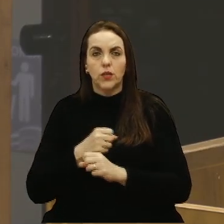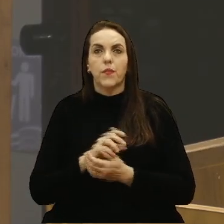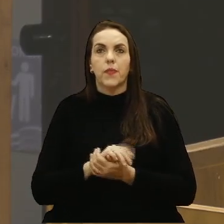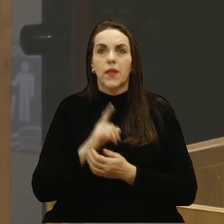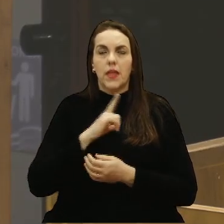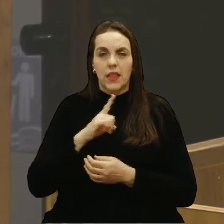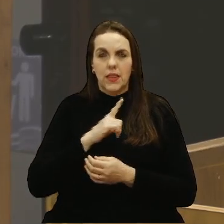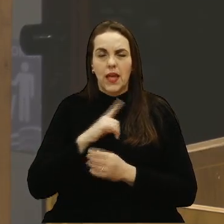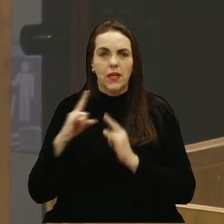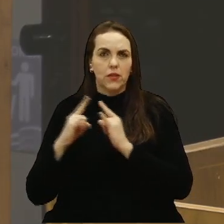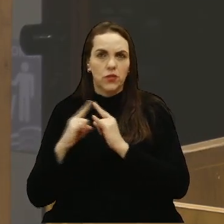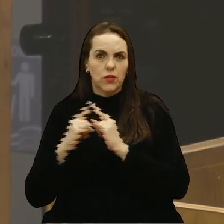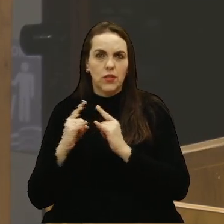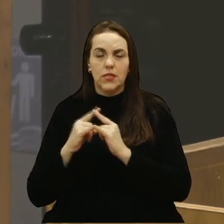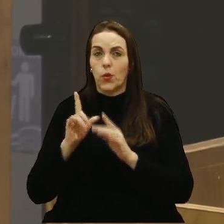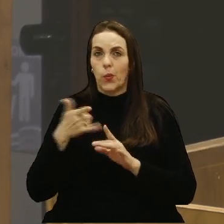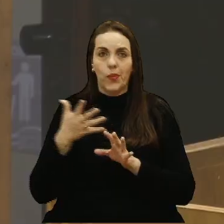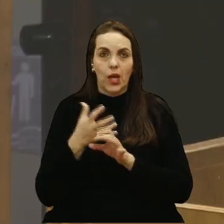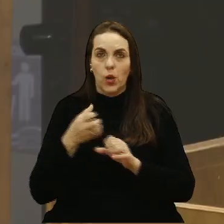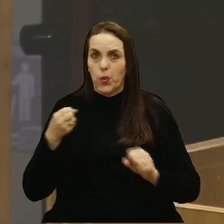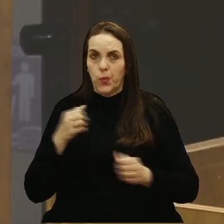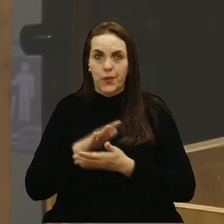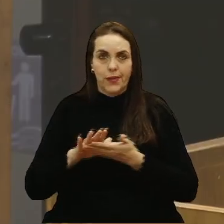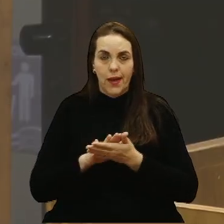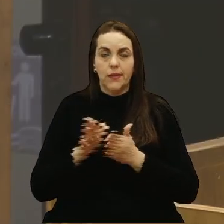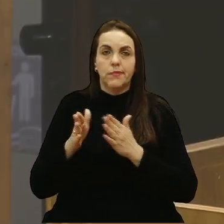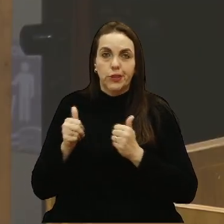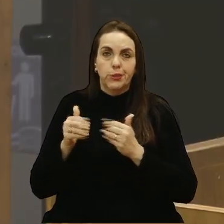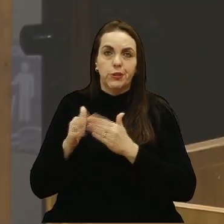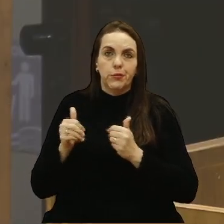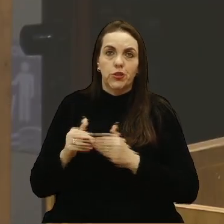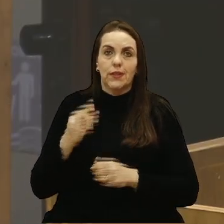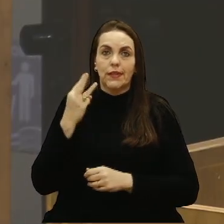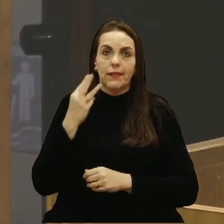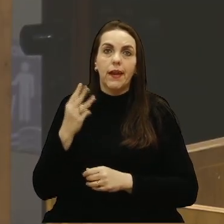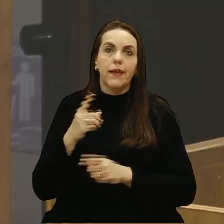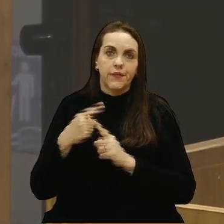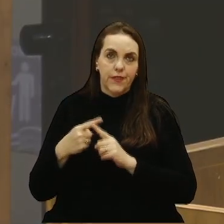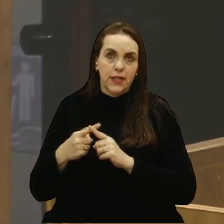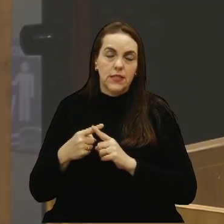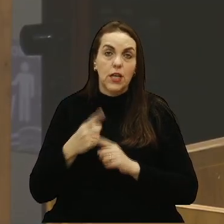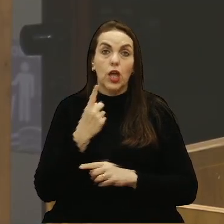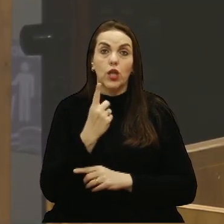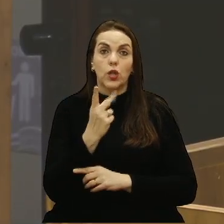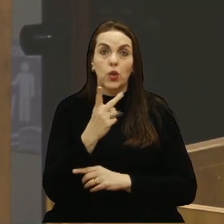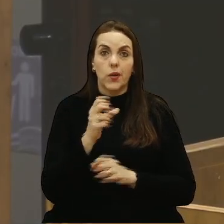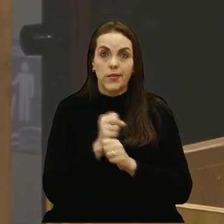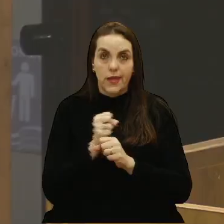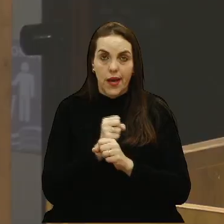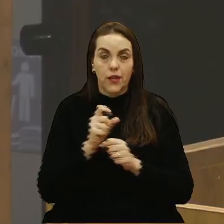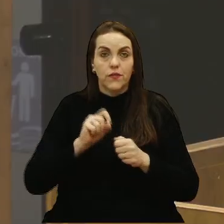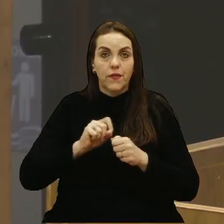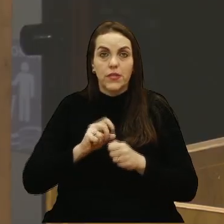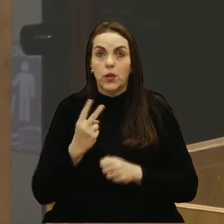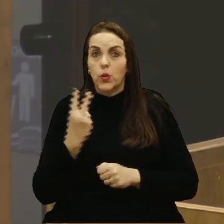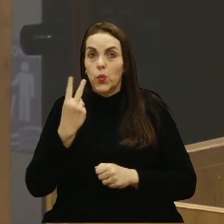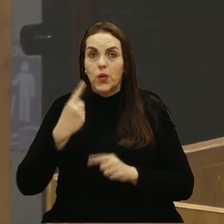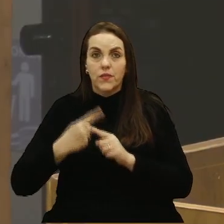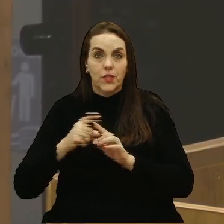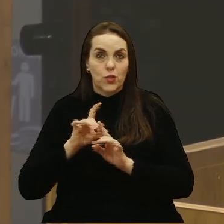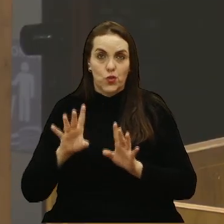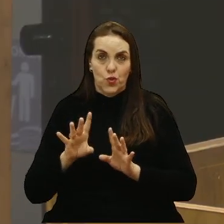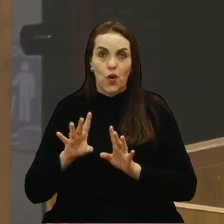sem finalidade lucrativa tinham que fazer 3 solicitações, agora, em 12 anos, farão 2. Isso é uma redução de 1/3 nos processos da